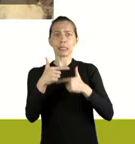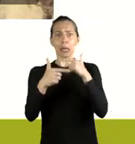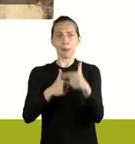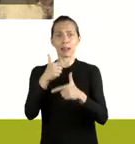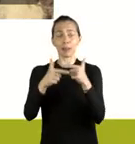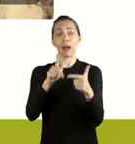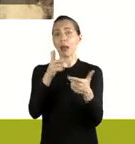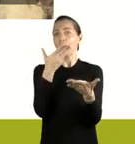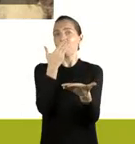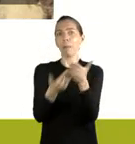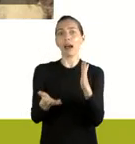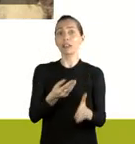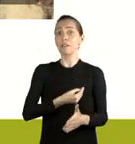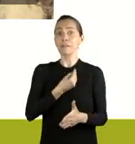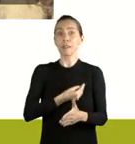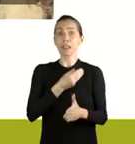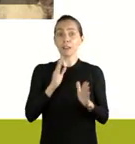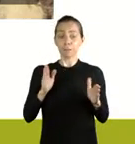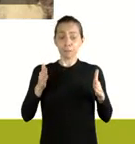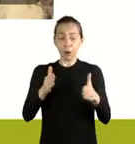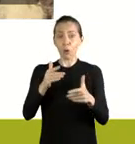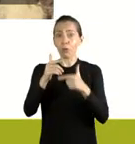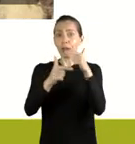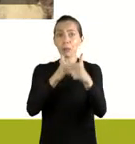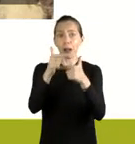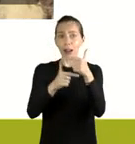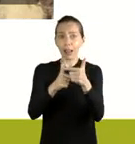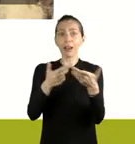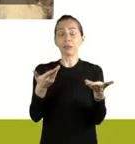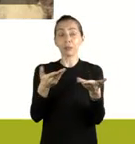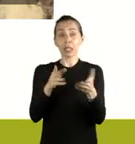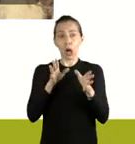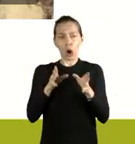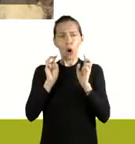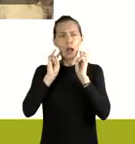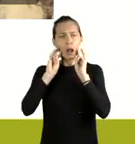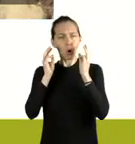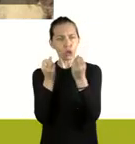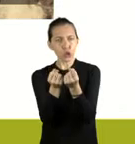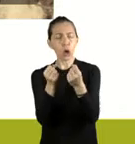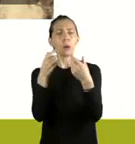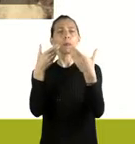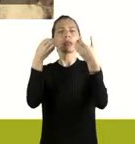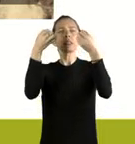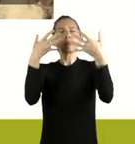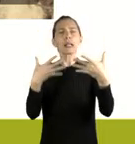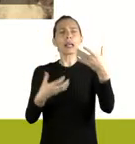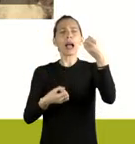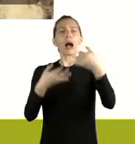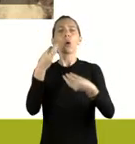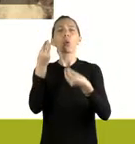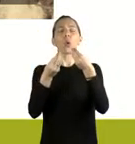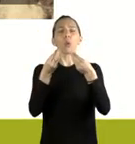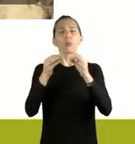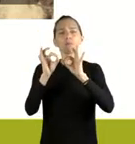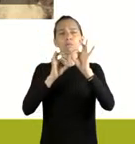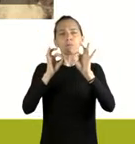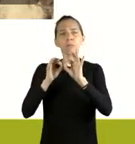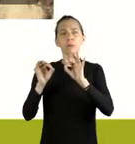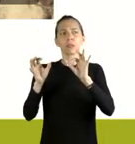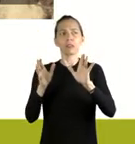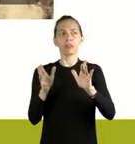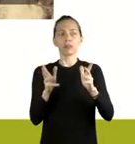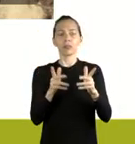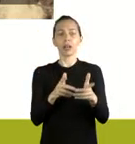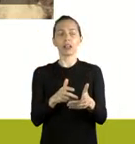Então, nesse workshop, a gente vai separar e falar um pouco sobre como a gente se organizar e como a